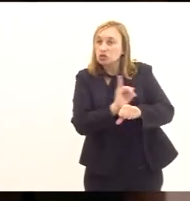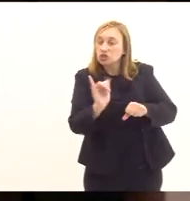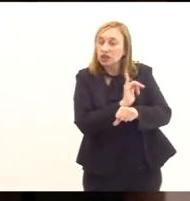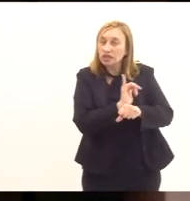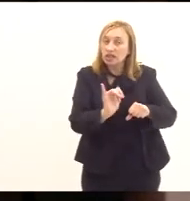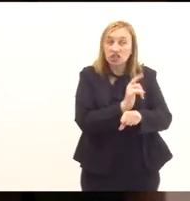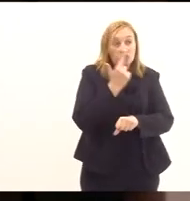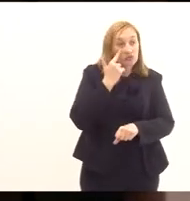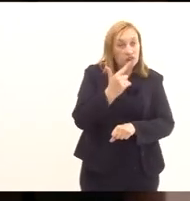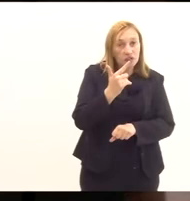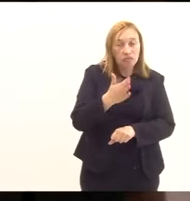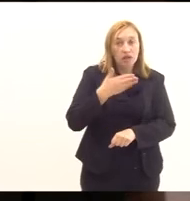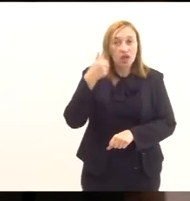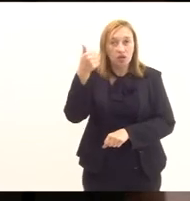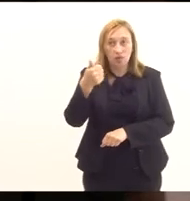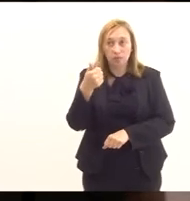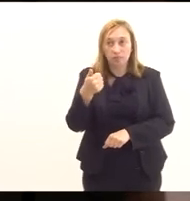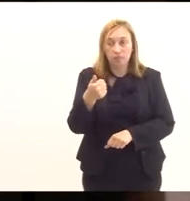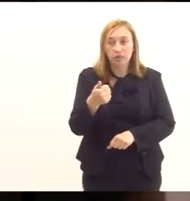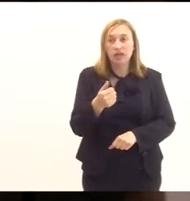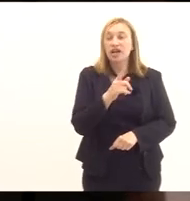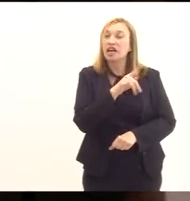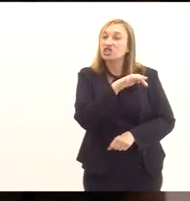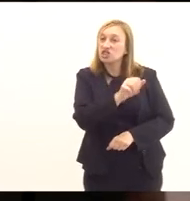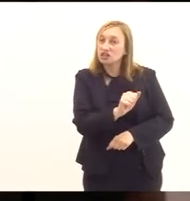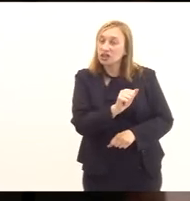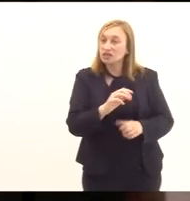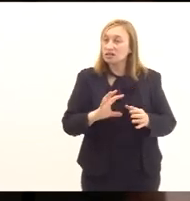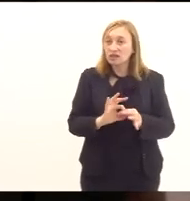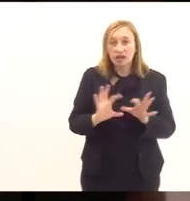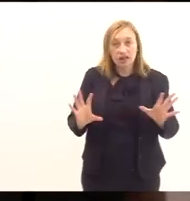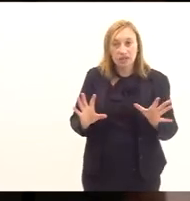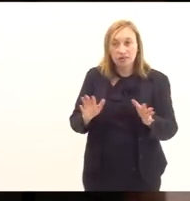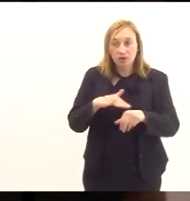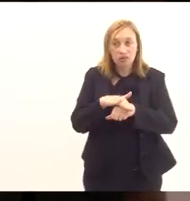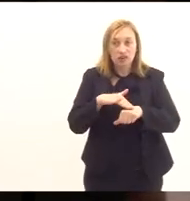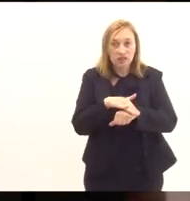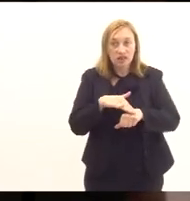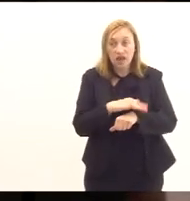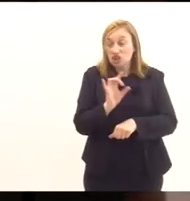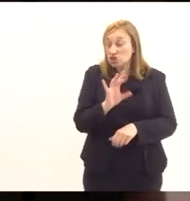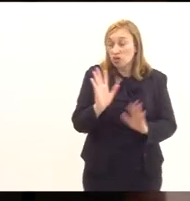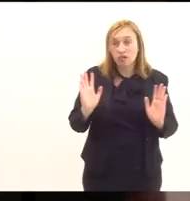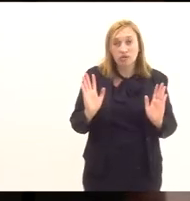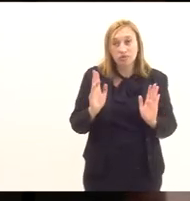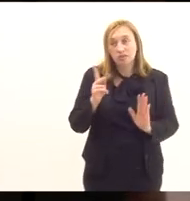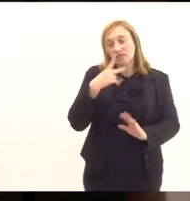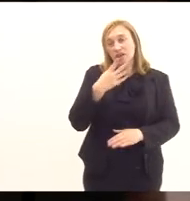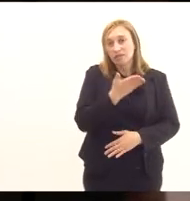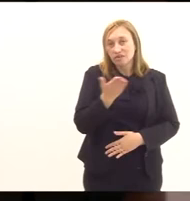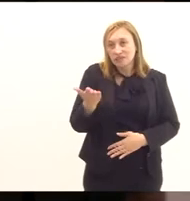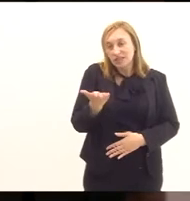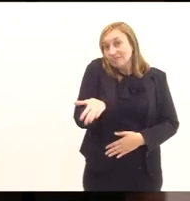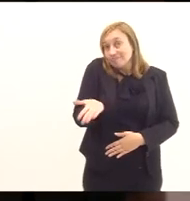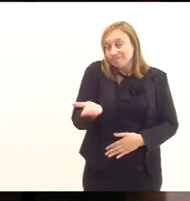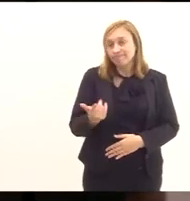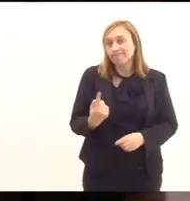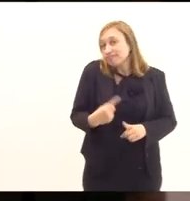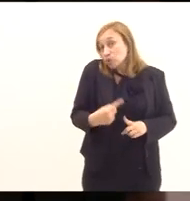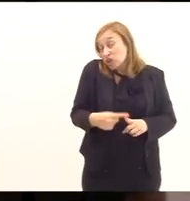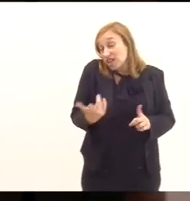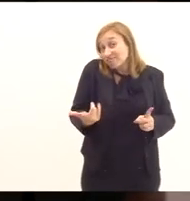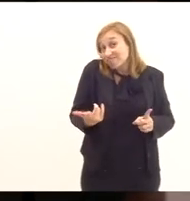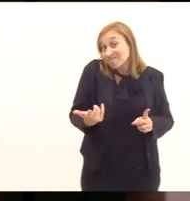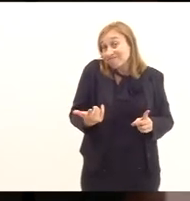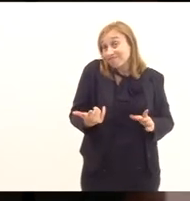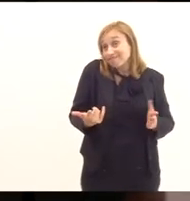essa formalização A janela está de portas abertas e é só isso que eu tenho pra falar para vocês porque